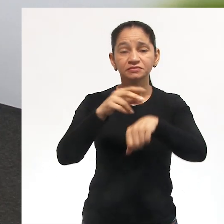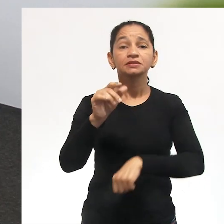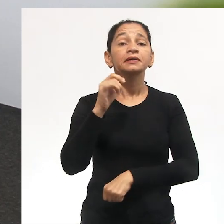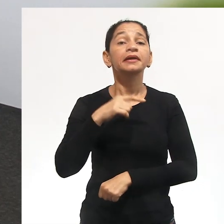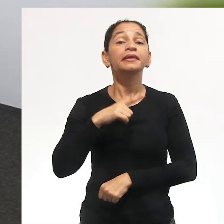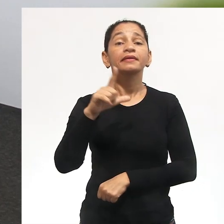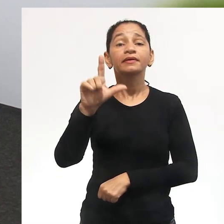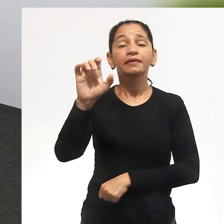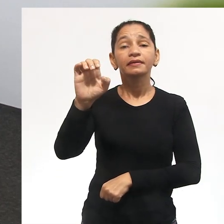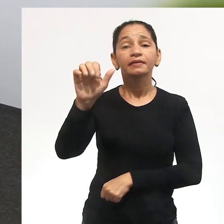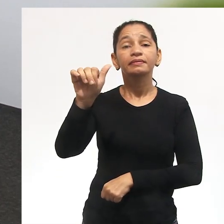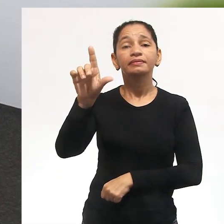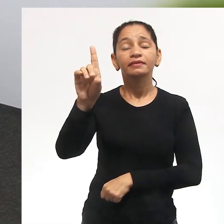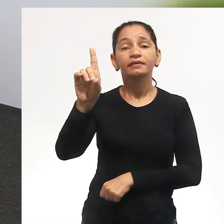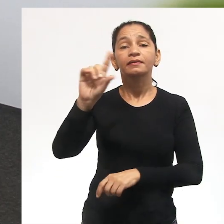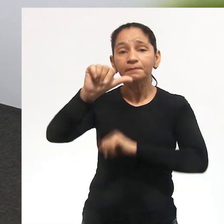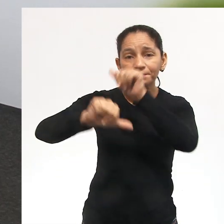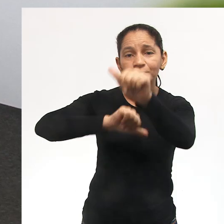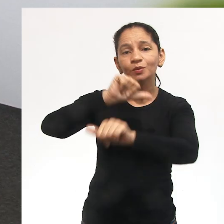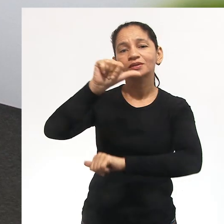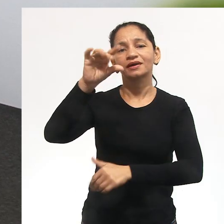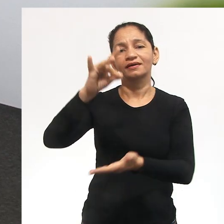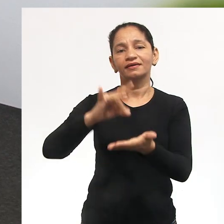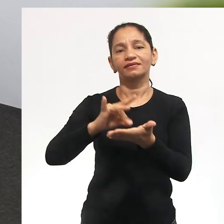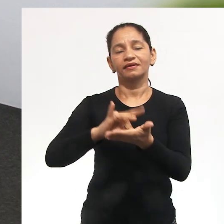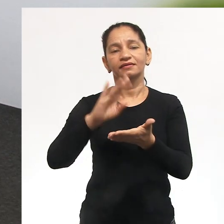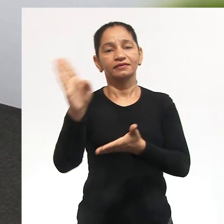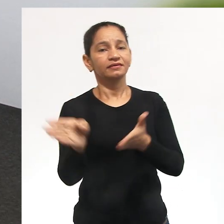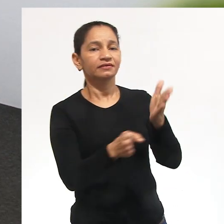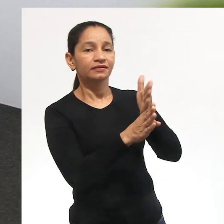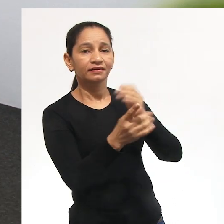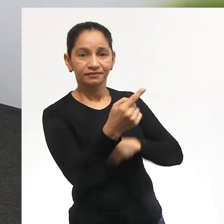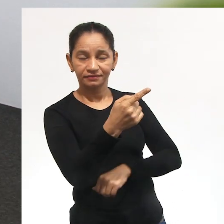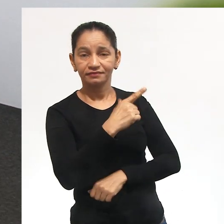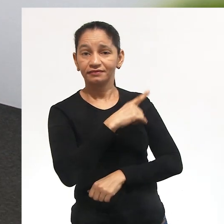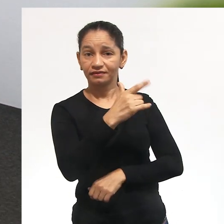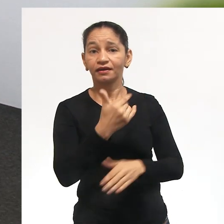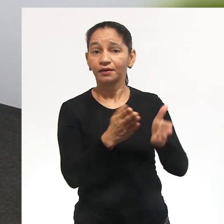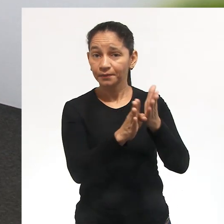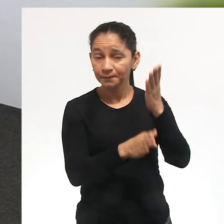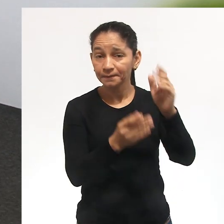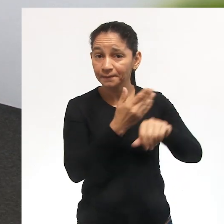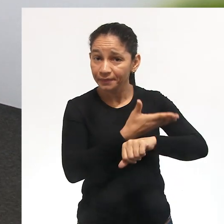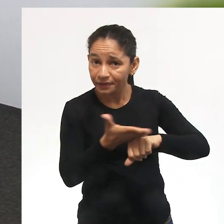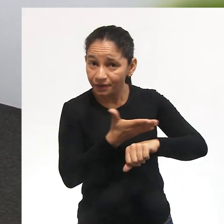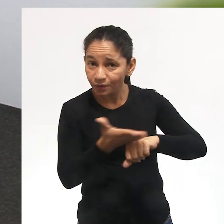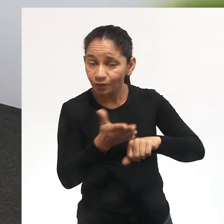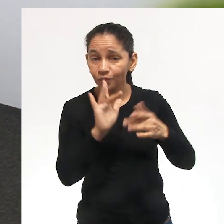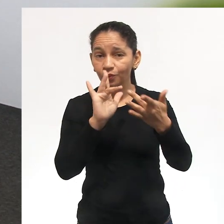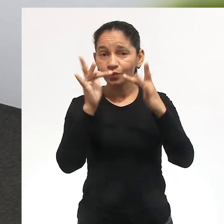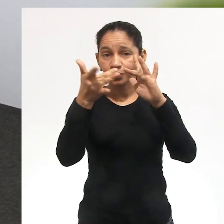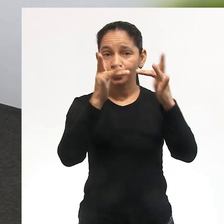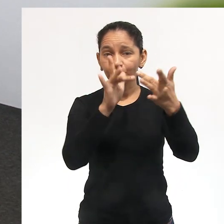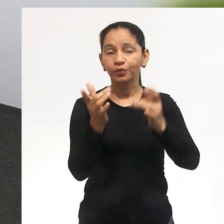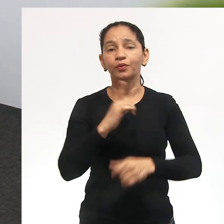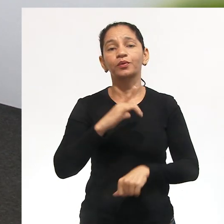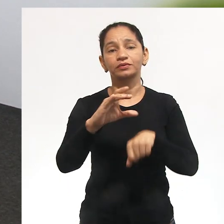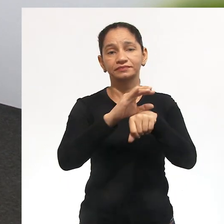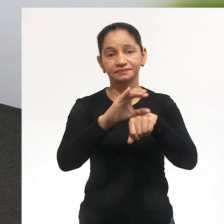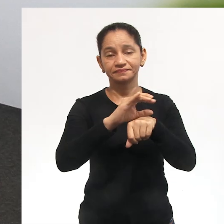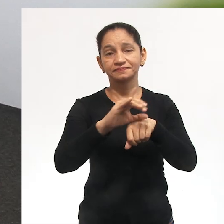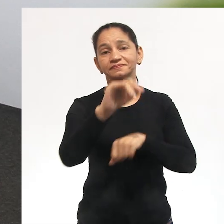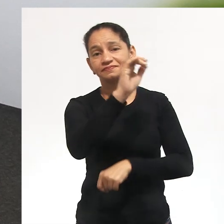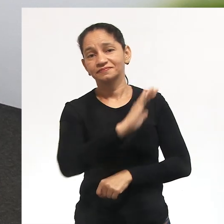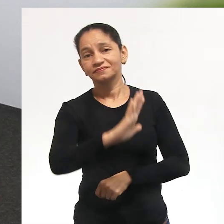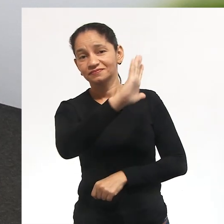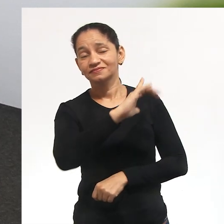assim, ó, EAD mudando realidades. E aqui ao fundo eu tenho uma parede branca com pontos interligados no